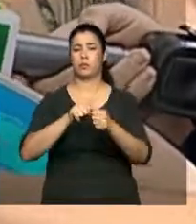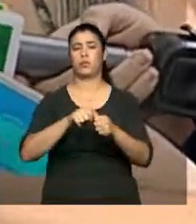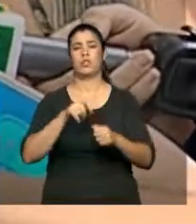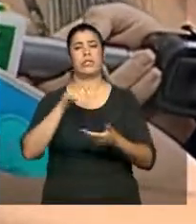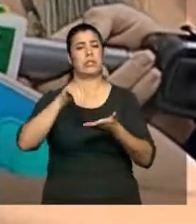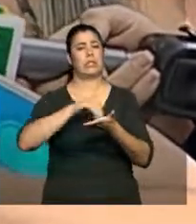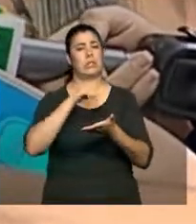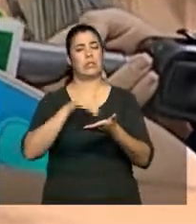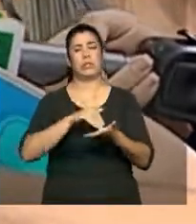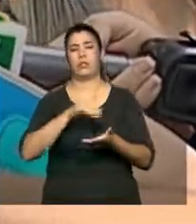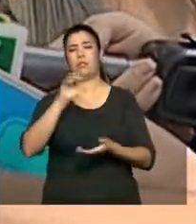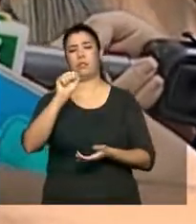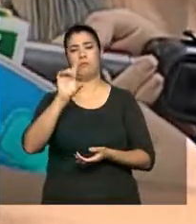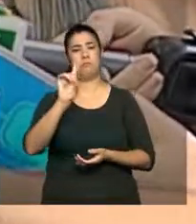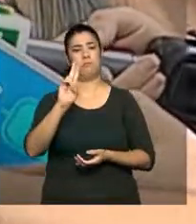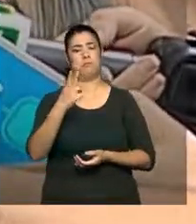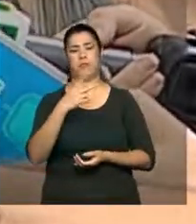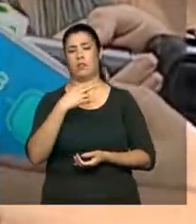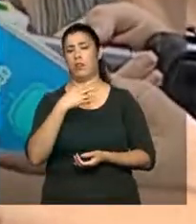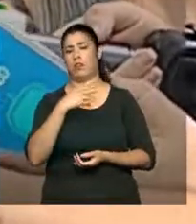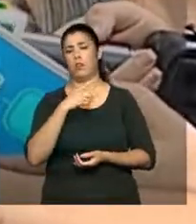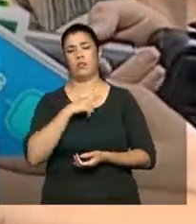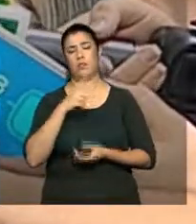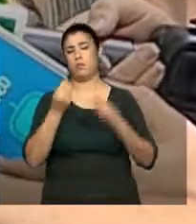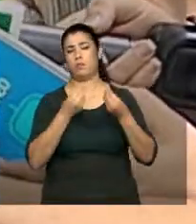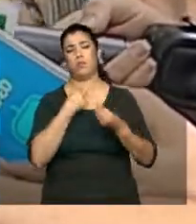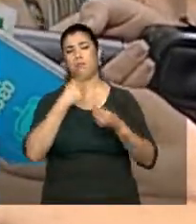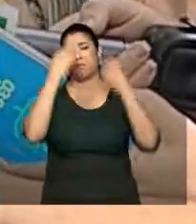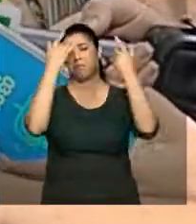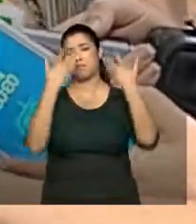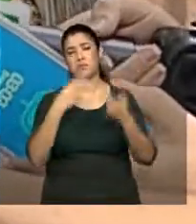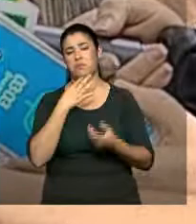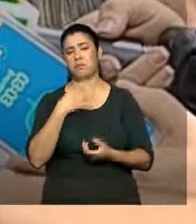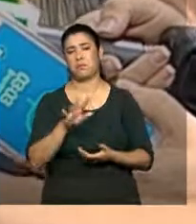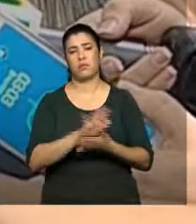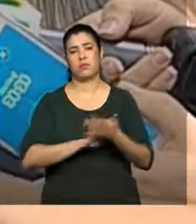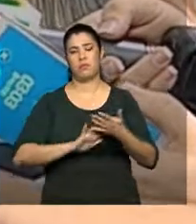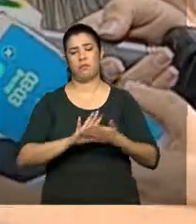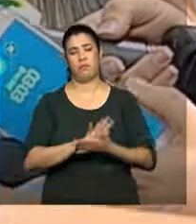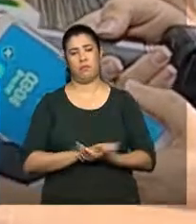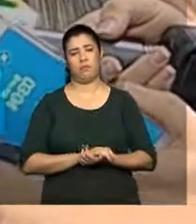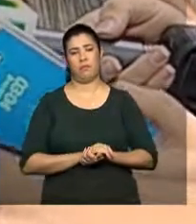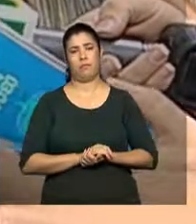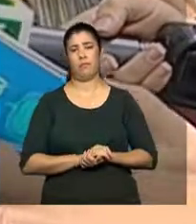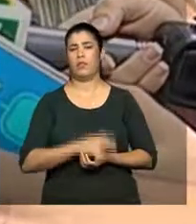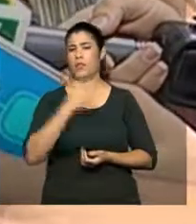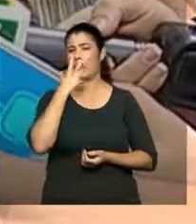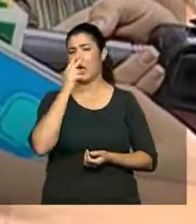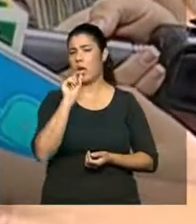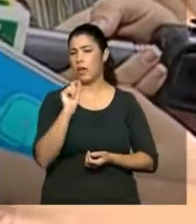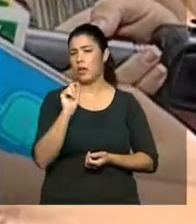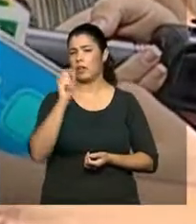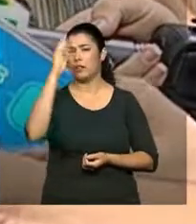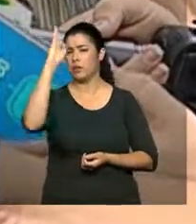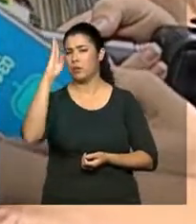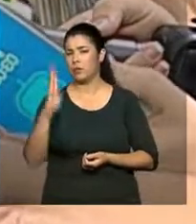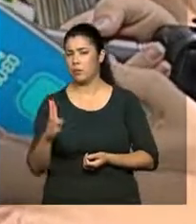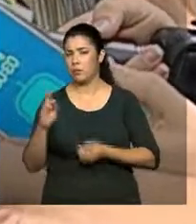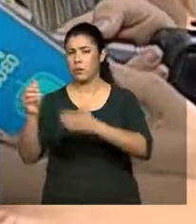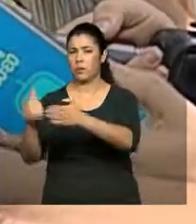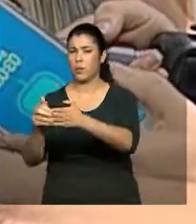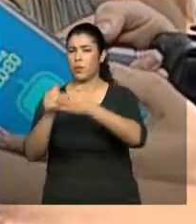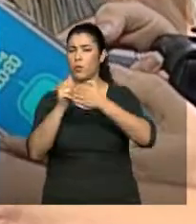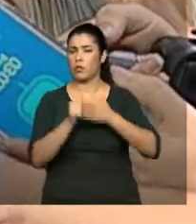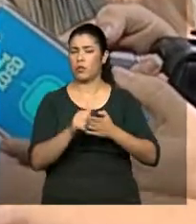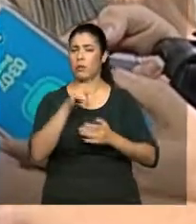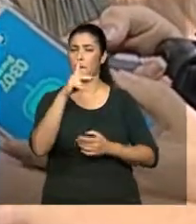tem qualquer incidência, portanto, também não irei me pronunciar sobre isso. Como a senhora avalia a justificativa do Brasil para trazê-lo para o país, dizendo